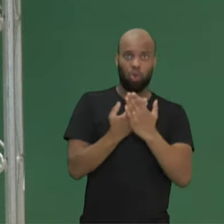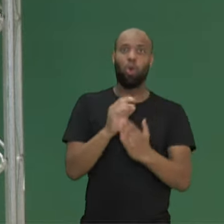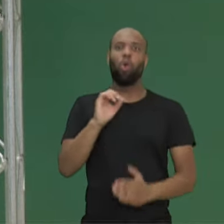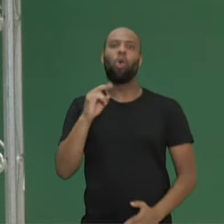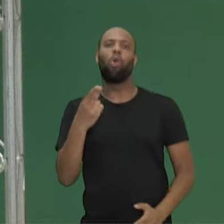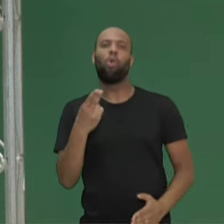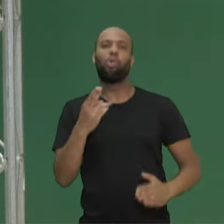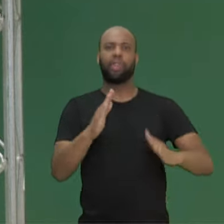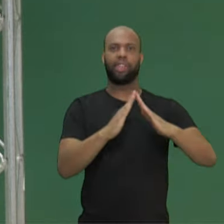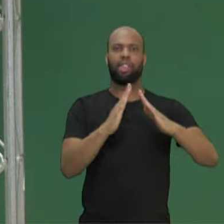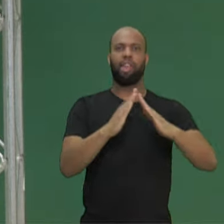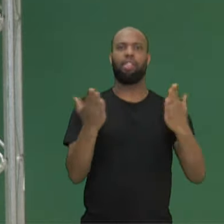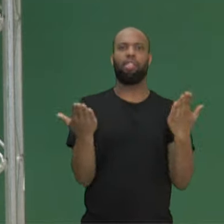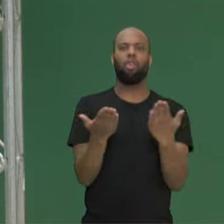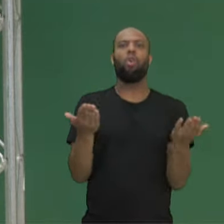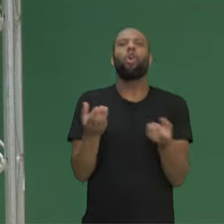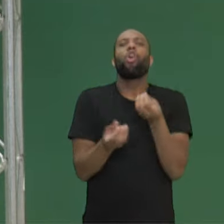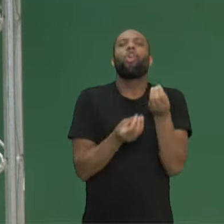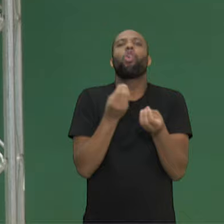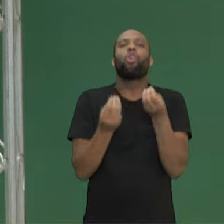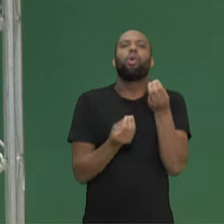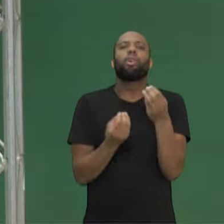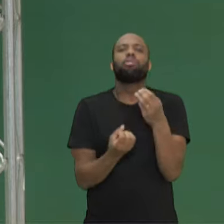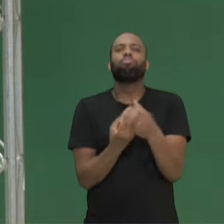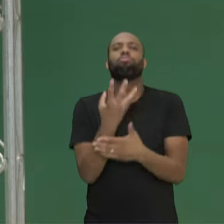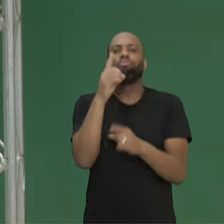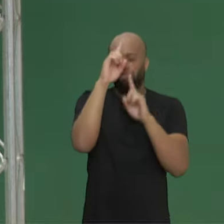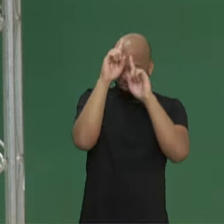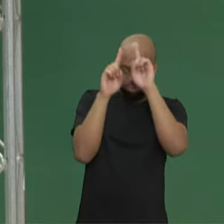casa? Né? Como seria criar em casa essa iluminação?